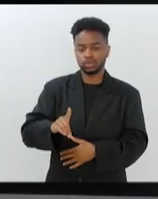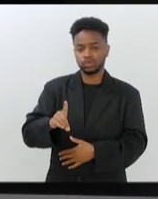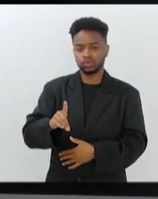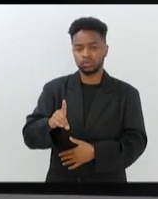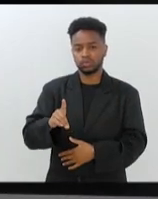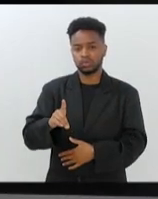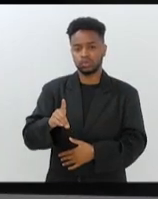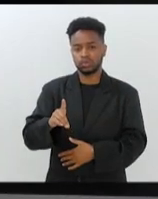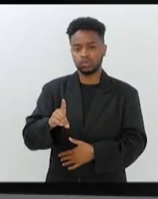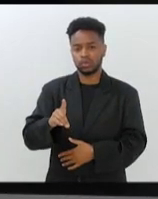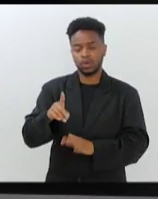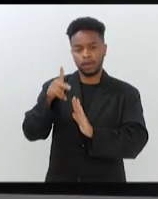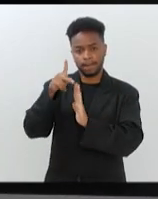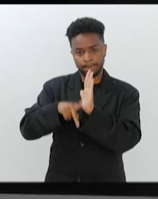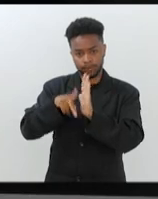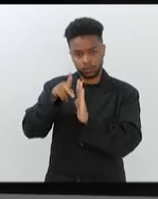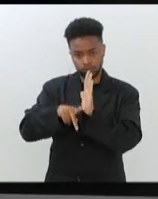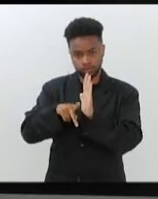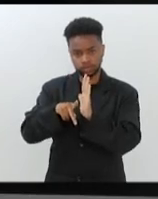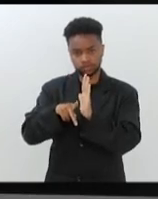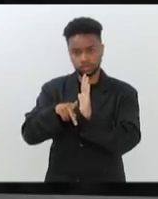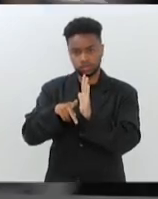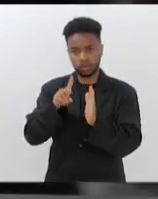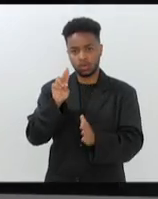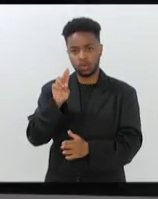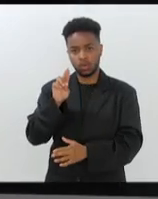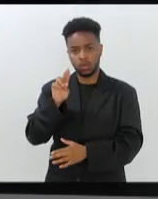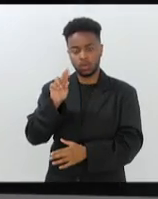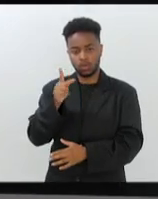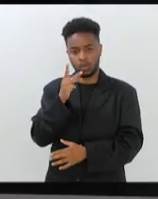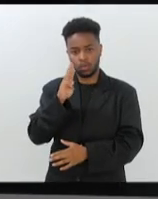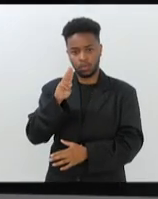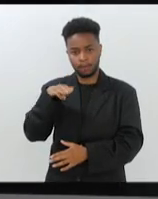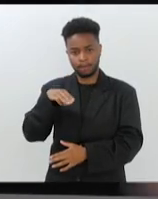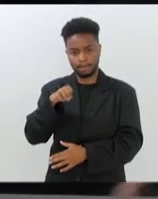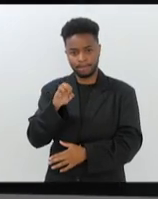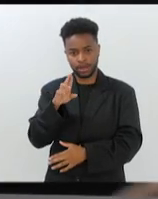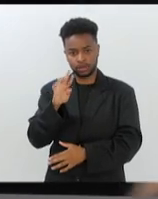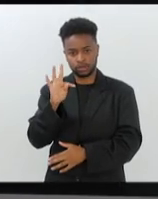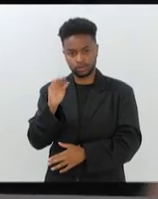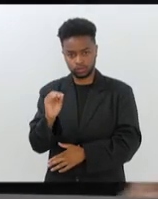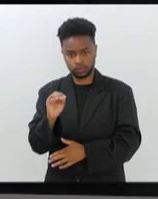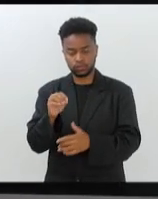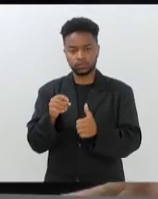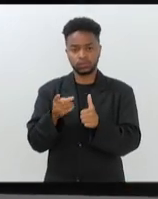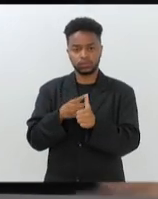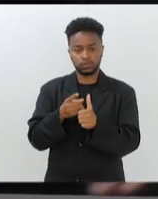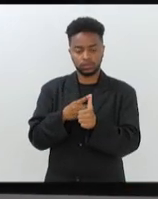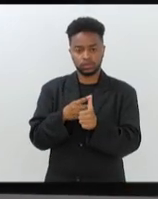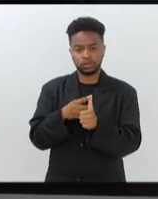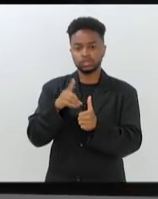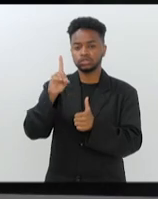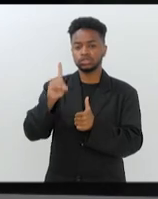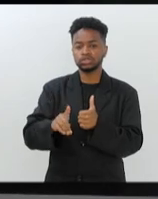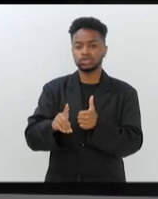de projetos Humberto Melo Filho diretor